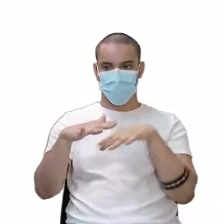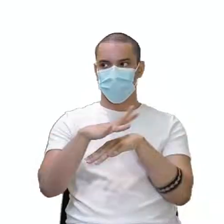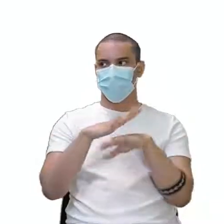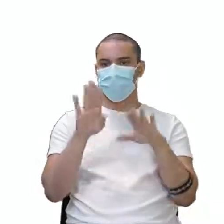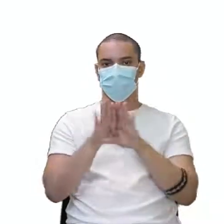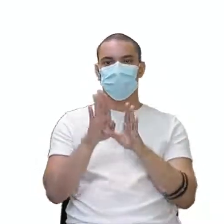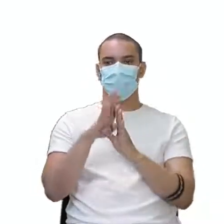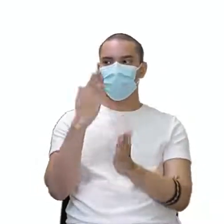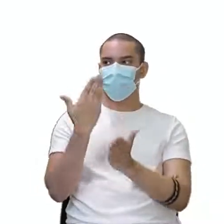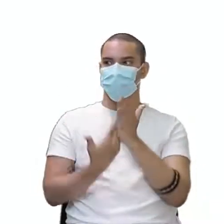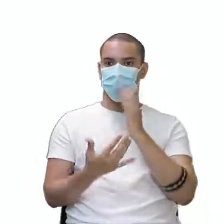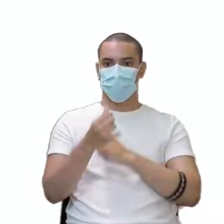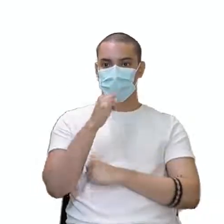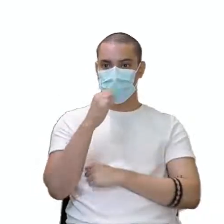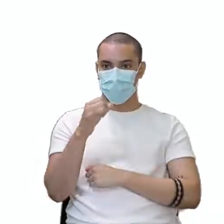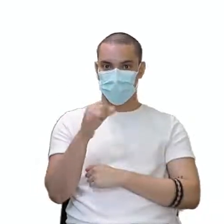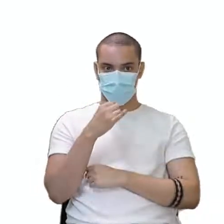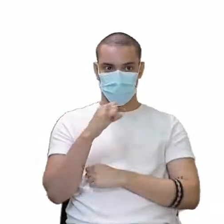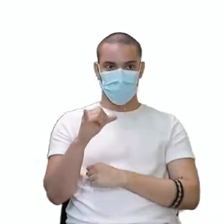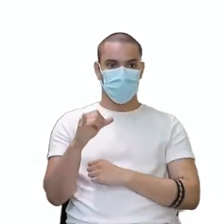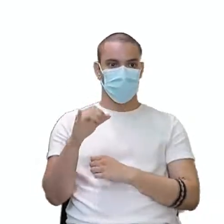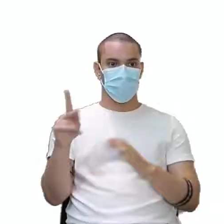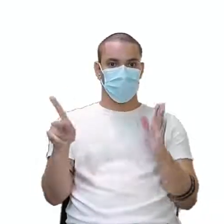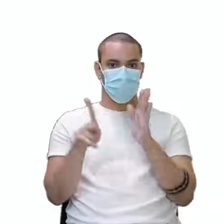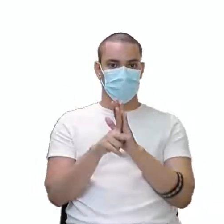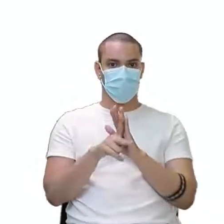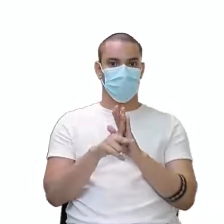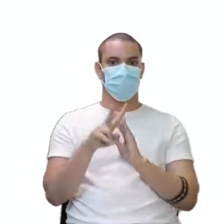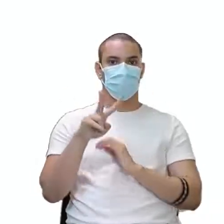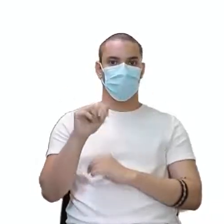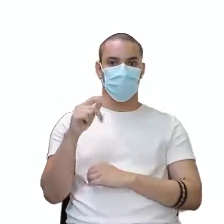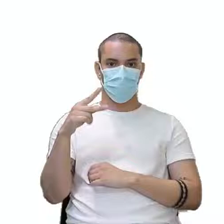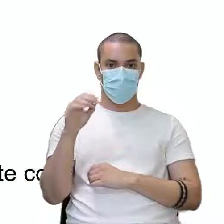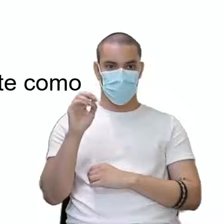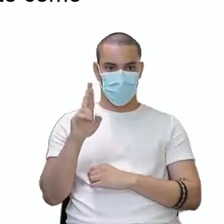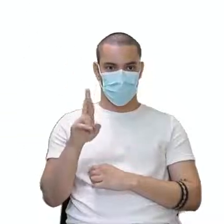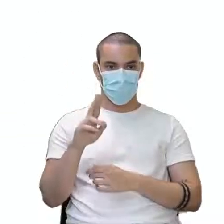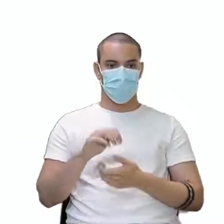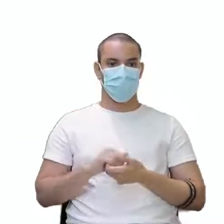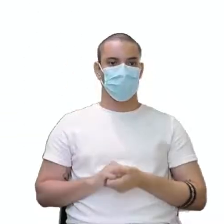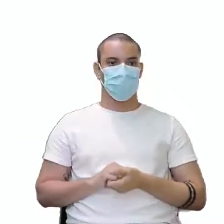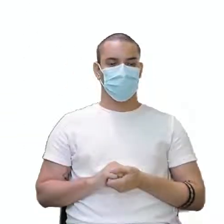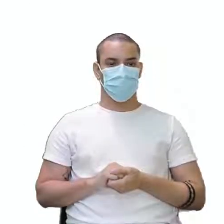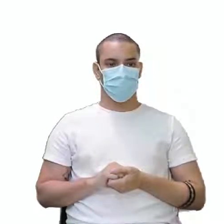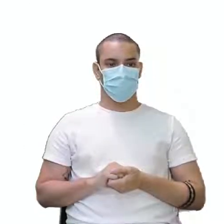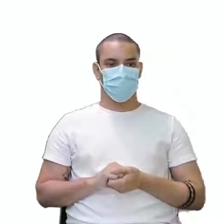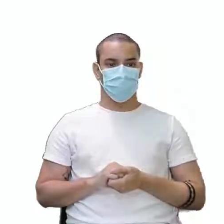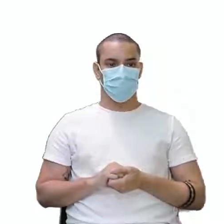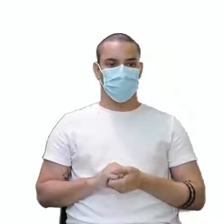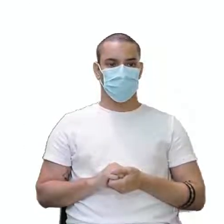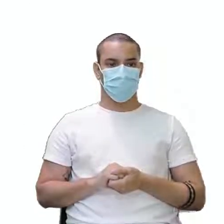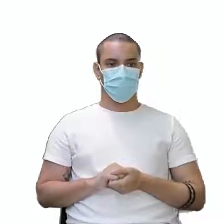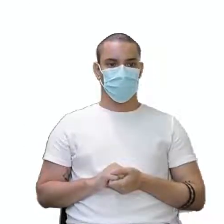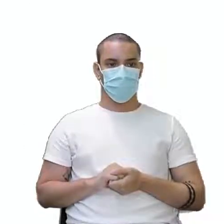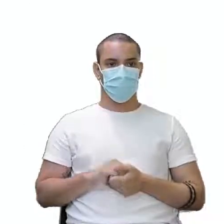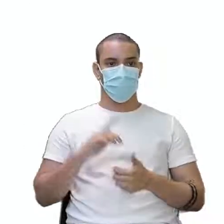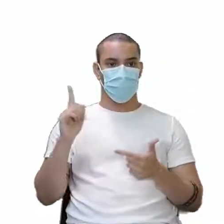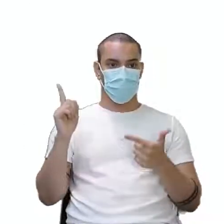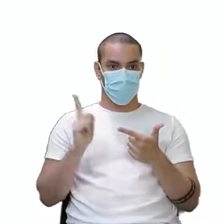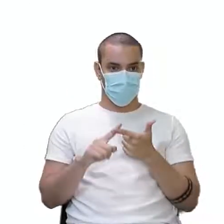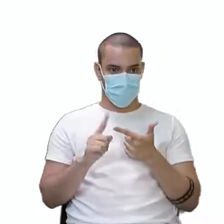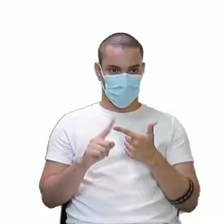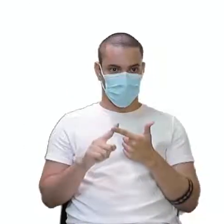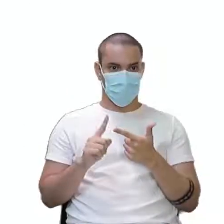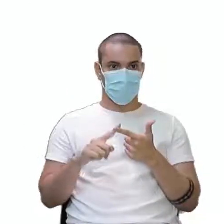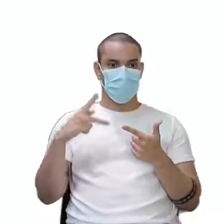perder, né, parte dessa energia em forma de vapor aí. Agora vamos seguindo. Tem outras alternativas, então a gente vai olhar cada uma delas, tá